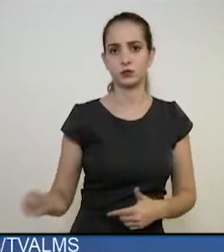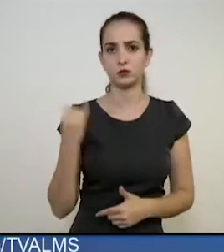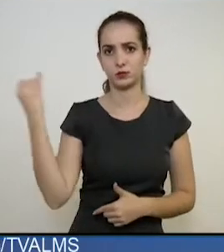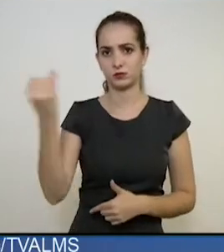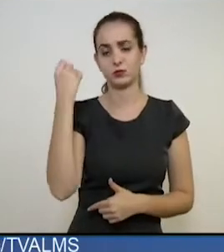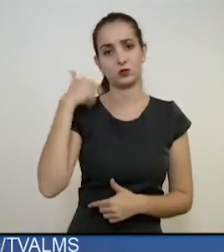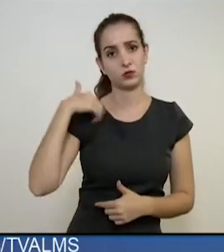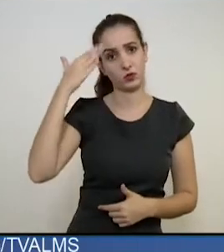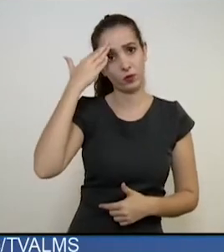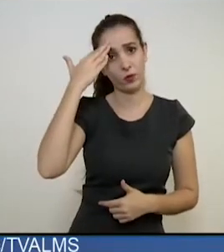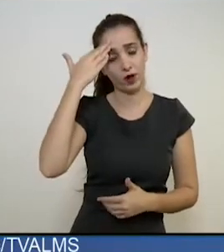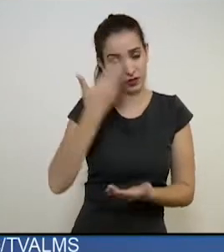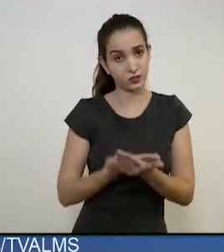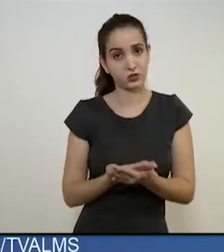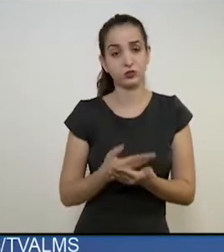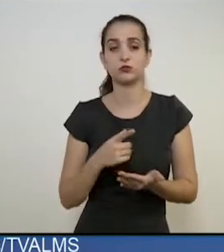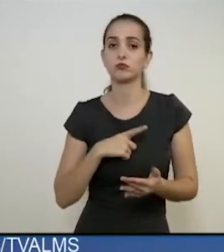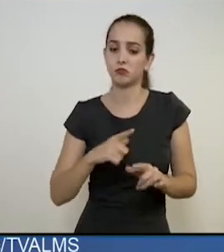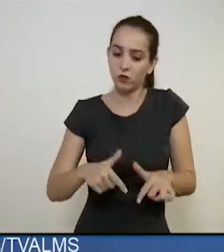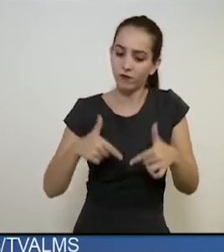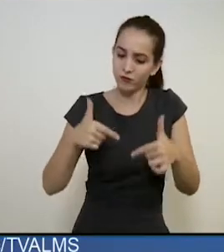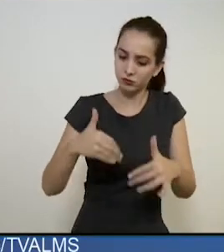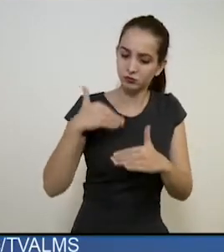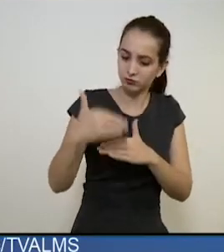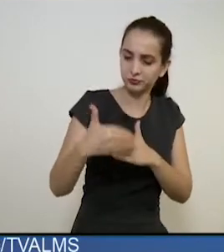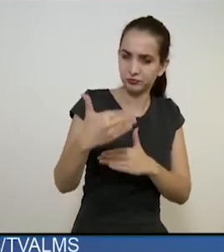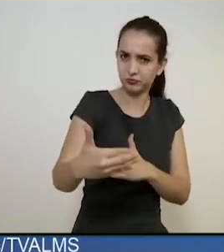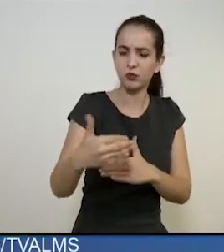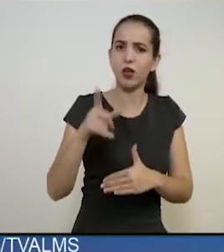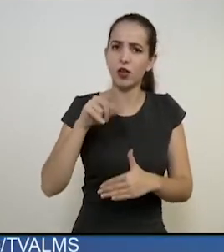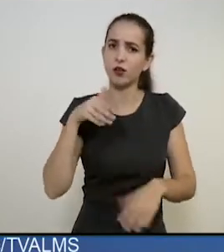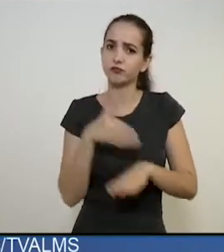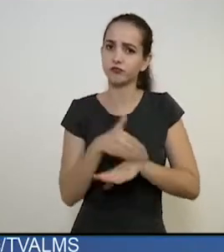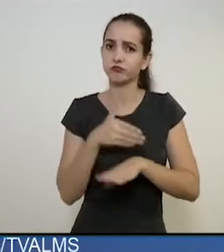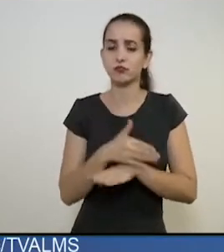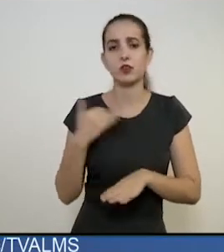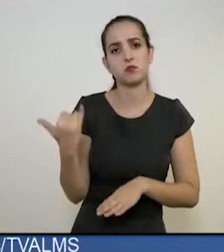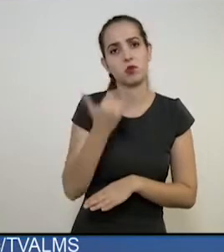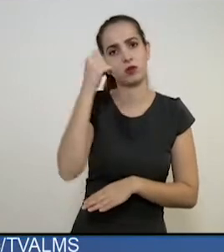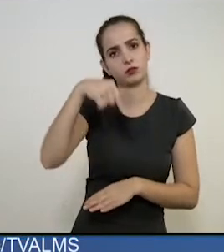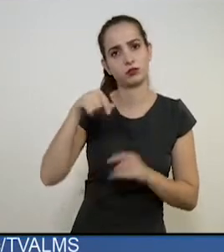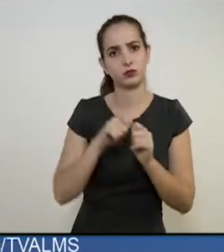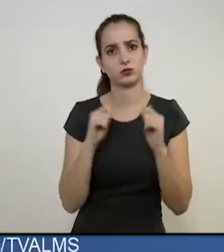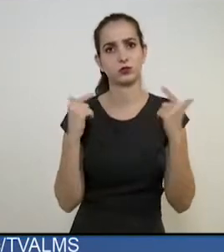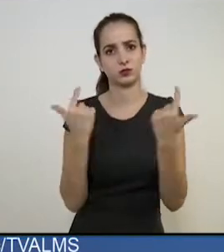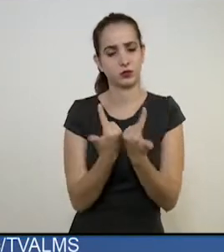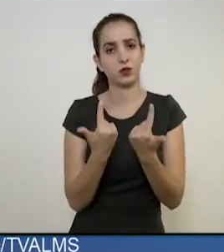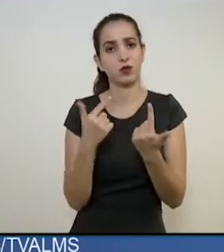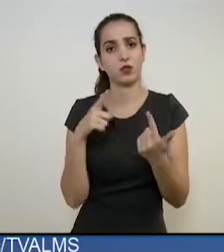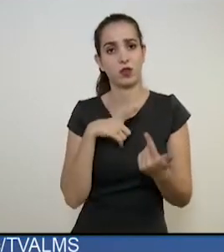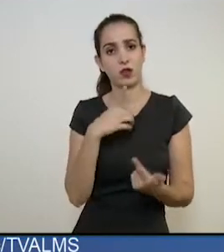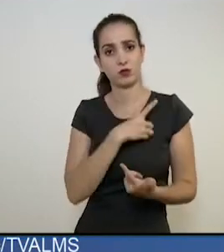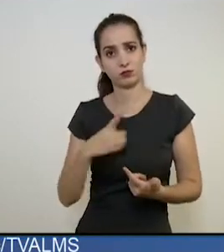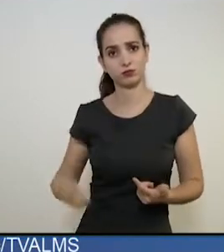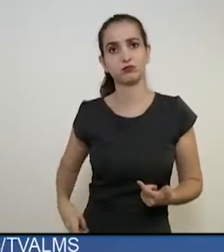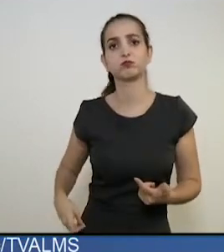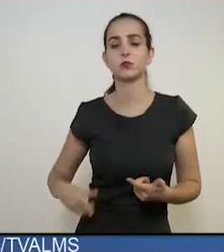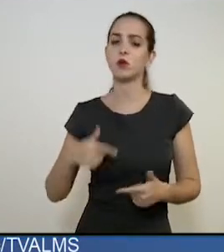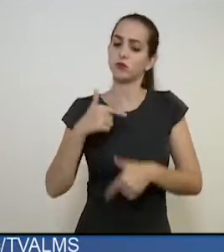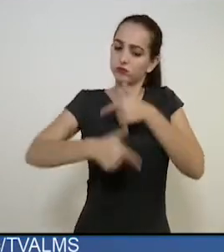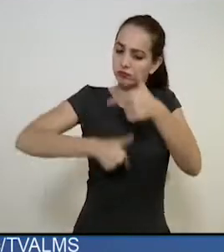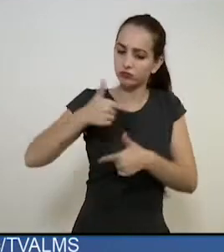acredito que esses avanços, eles têm participação expressiva desta Casa Legislativa e da atuação parlamentar de Vossa